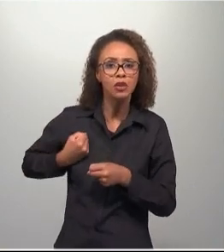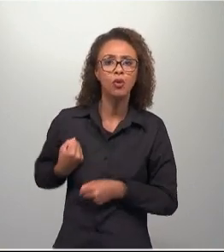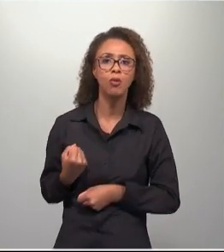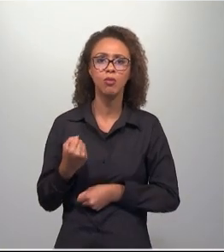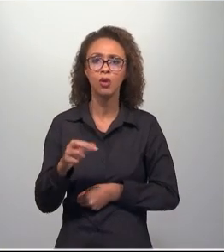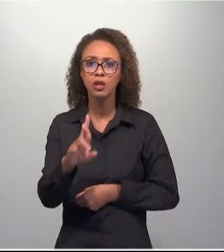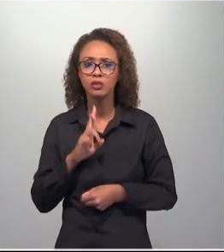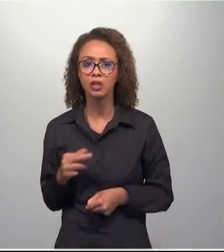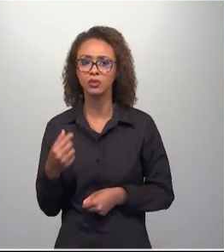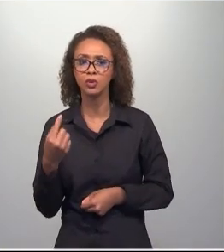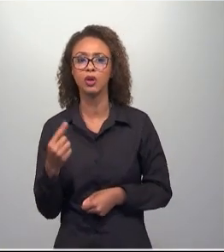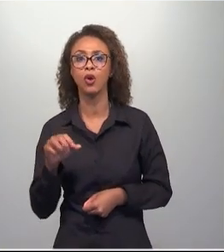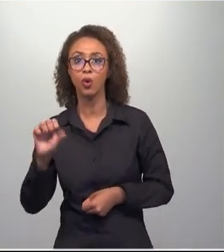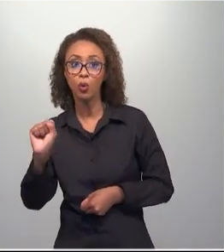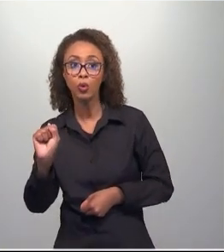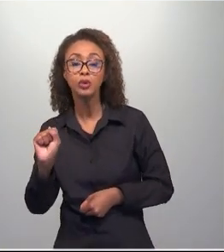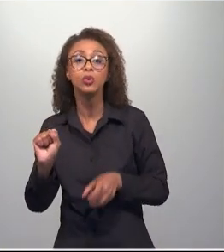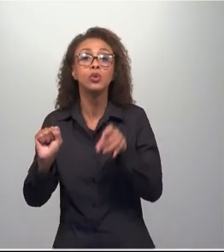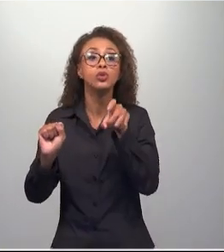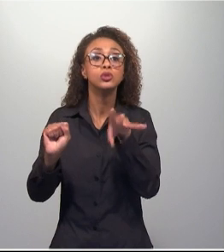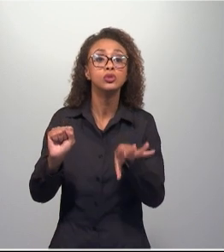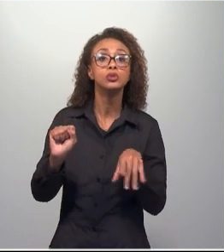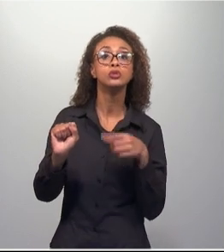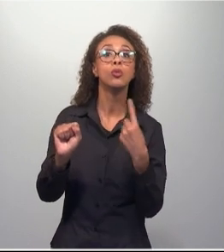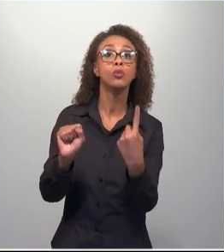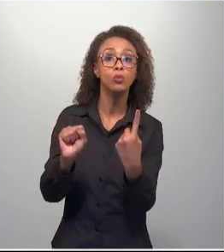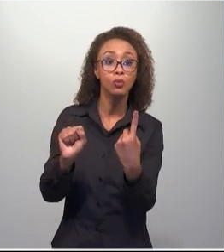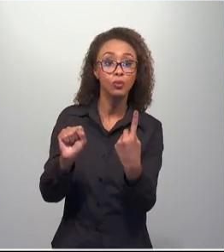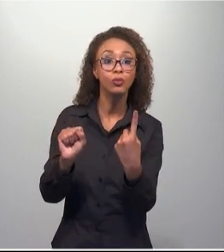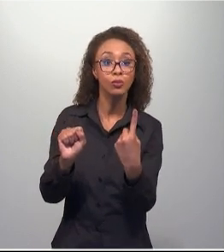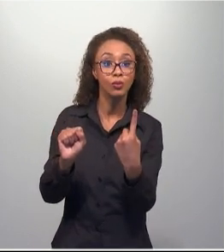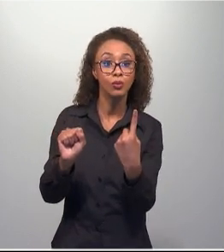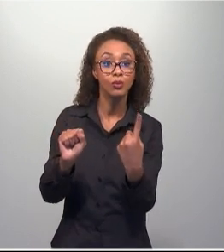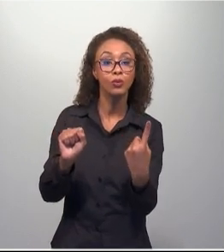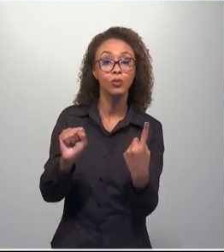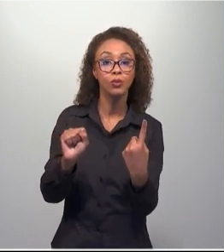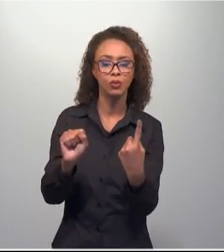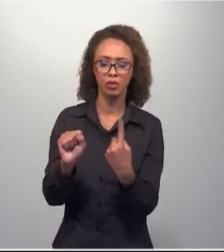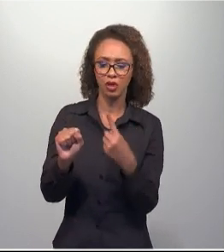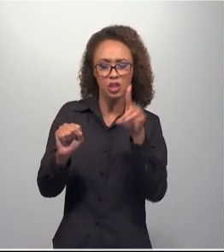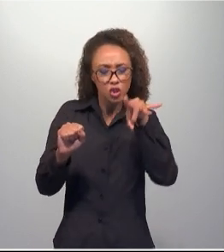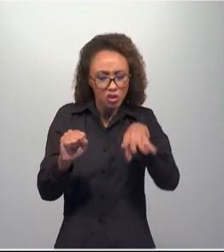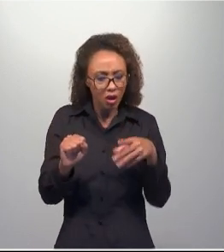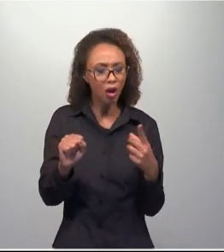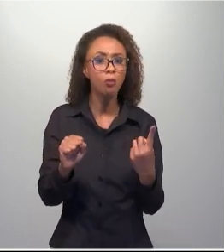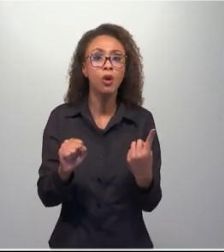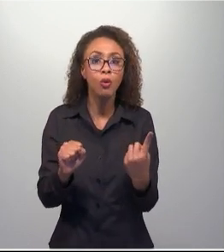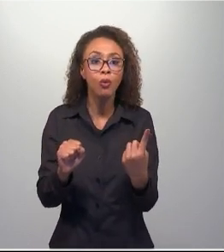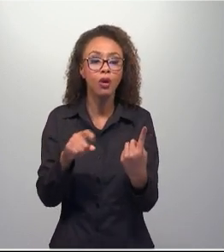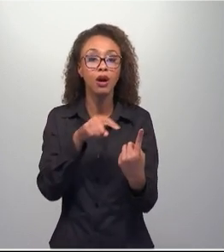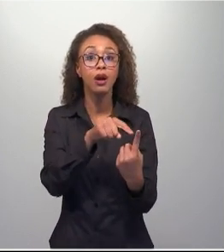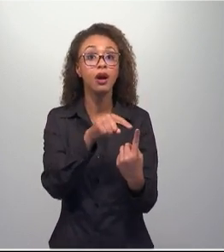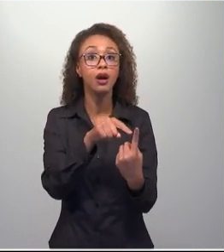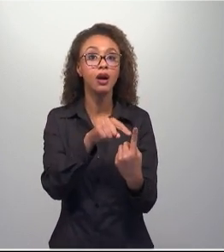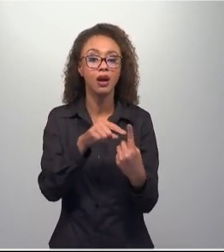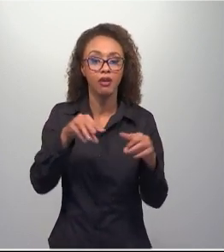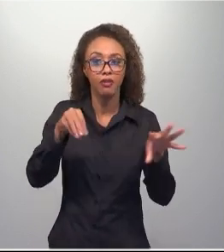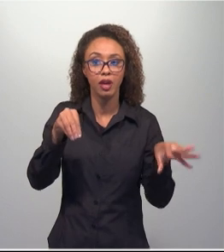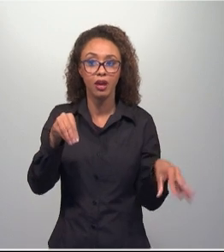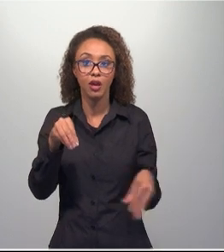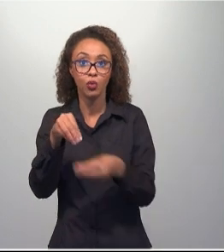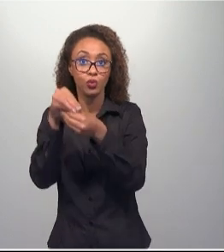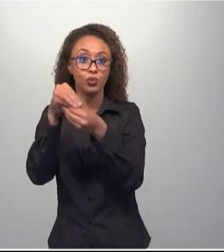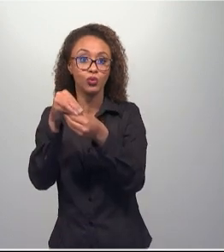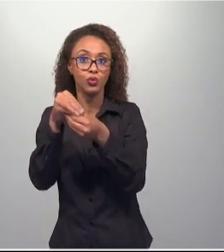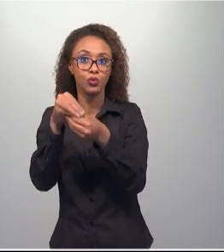por dois da 8 e eu tenho então o resto um esse restos esses restos aqui vão compor o novo